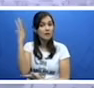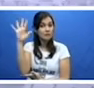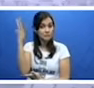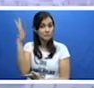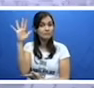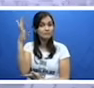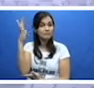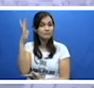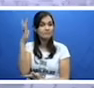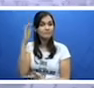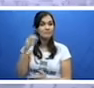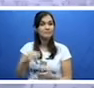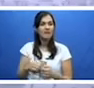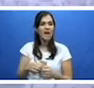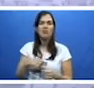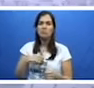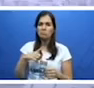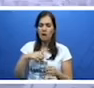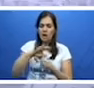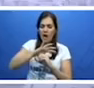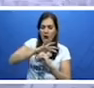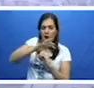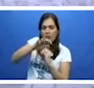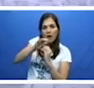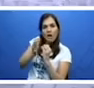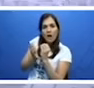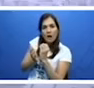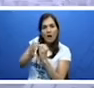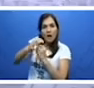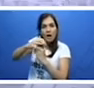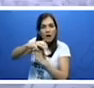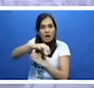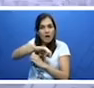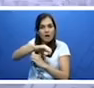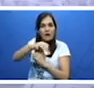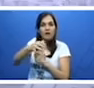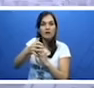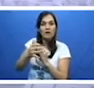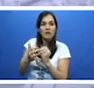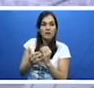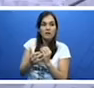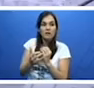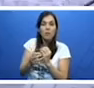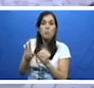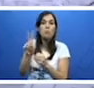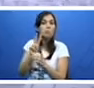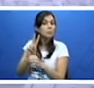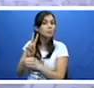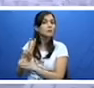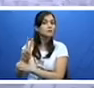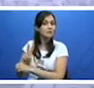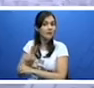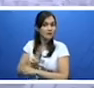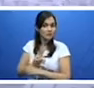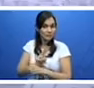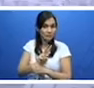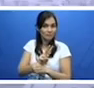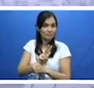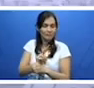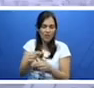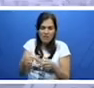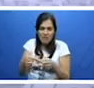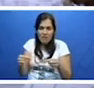dessa semente é uma casca que o envoltório que tem um revestimento tem a função de proteção do embrião